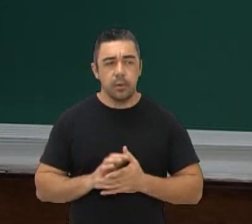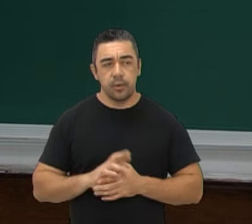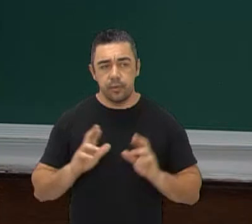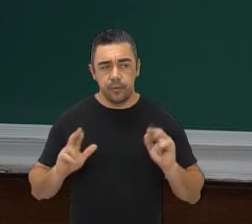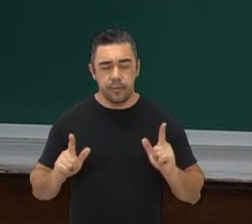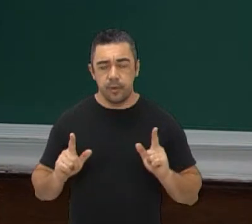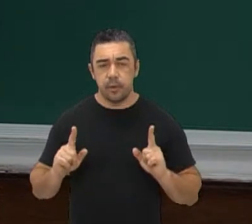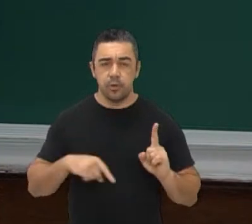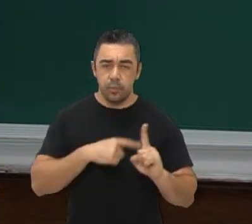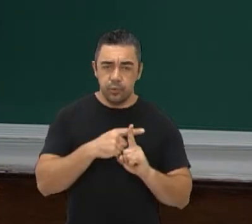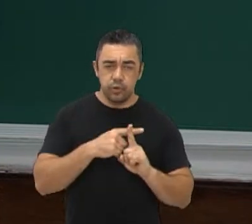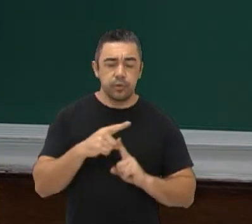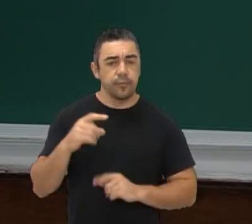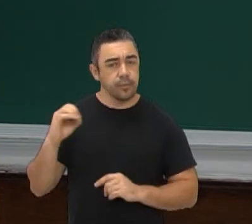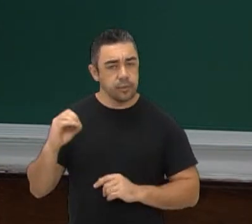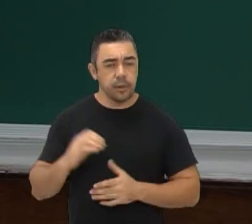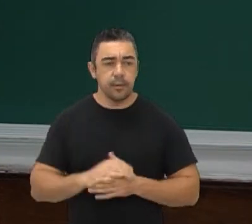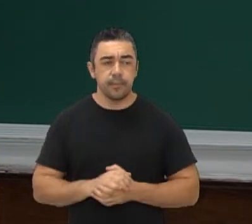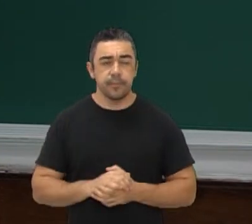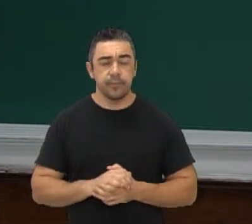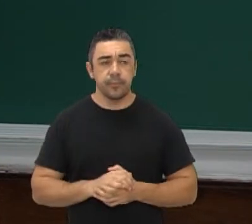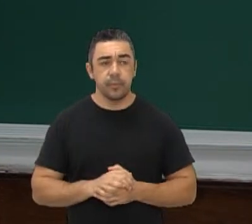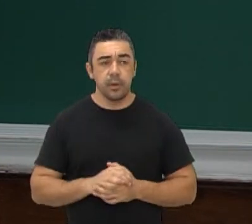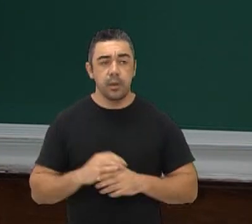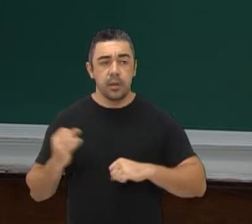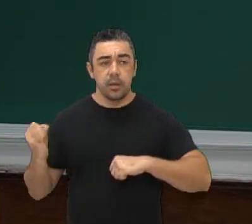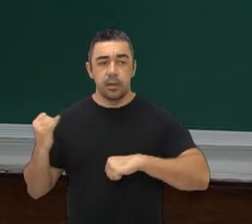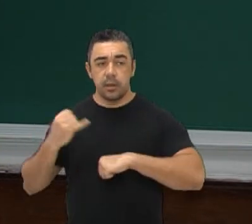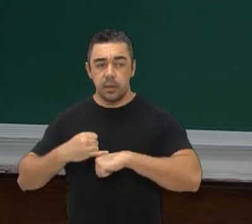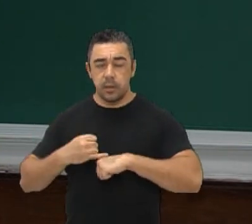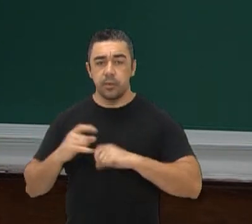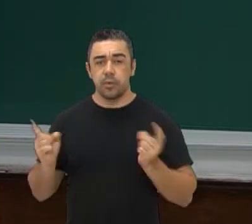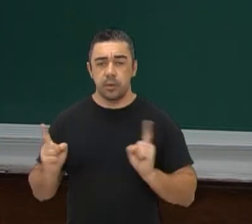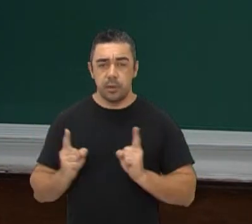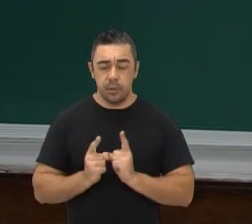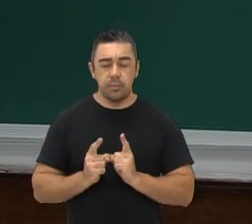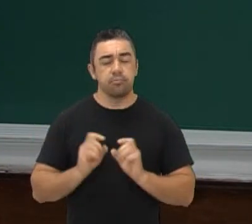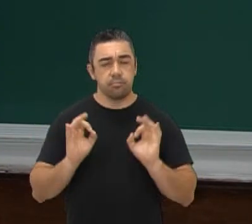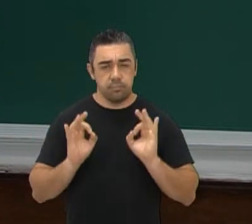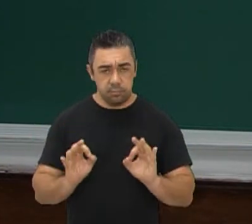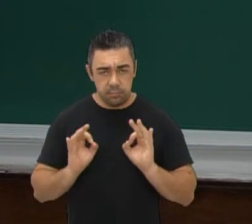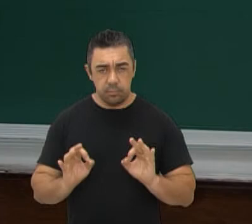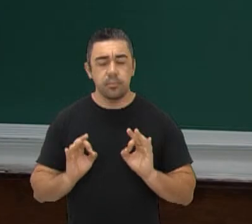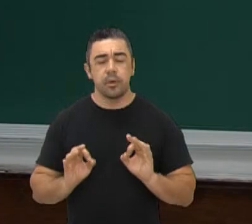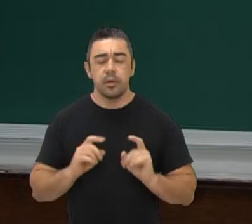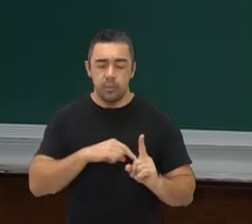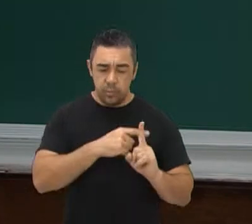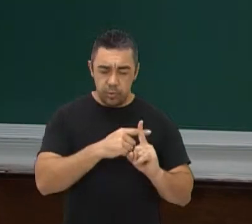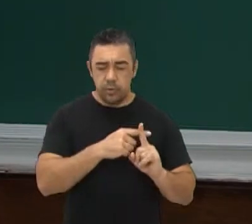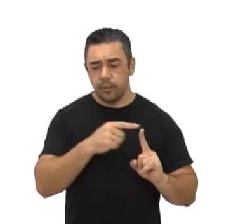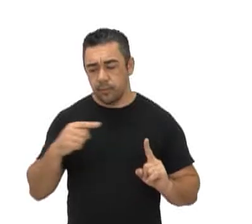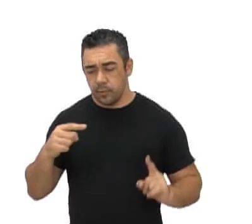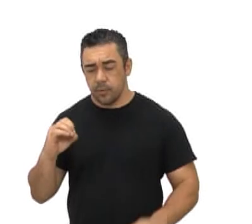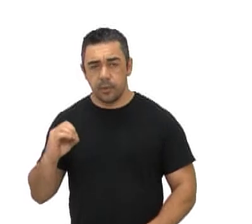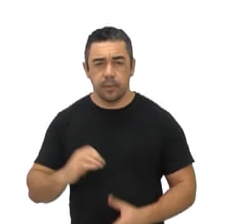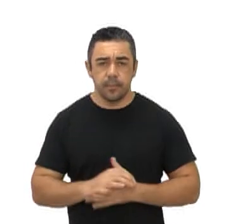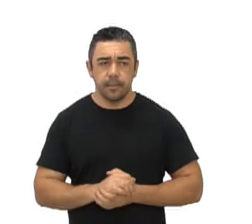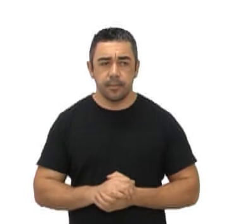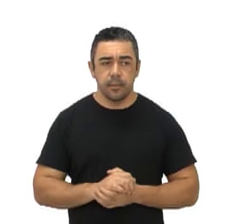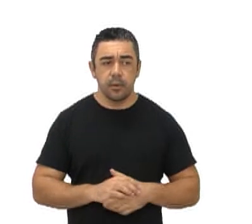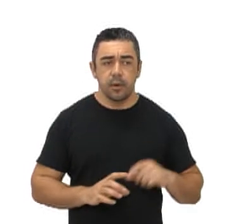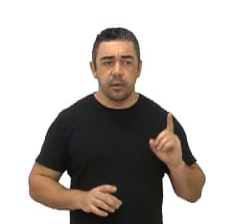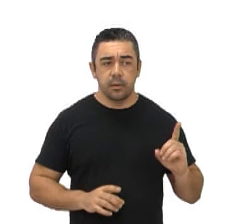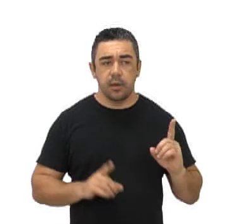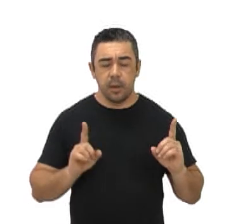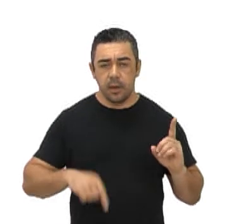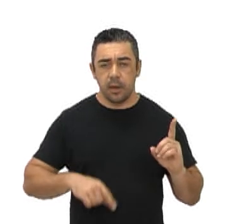sai do positivo para o zero, e que os íons do magnésio reduzem. Certo, sai do positivo e vai para o zero. E na letra D, o